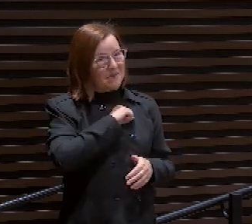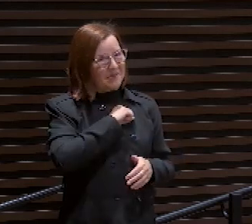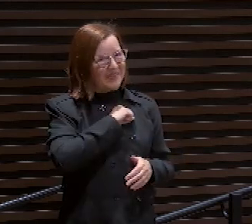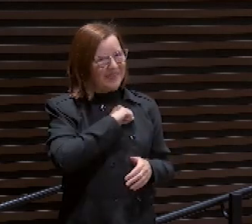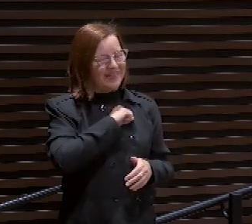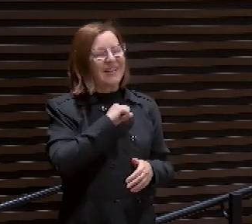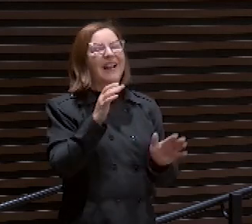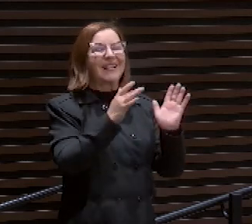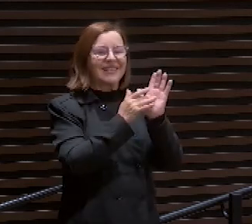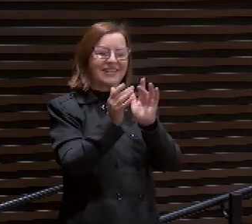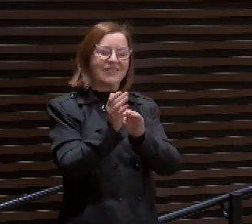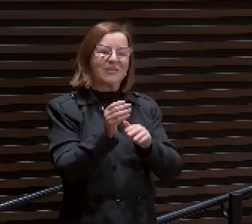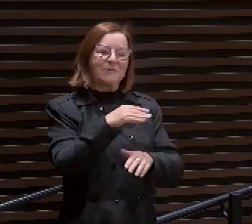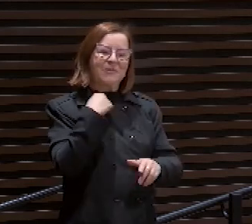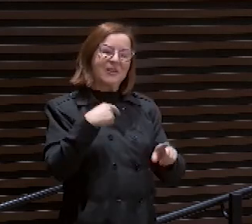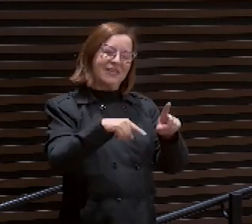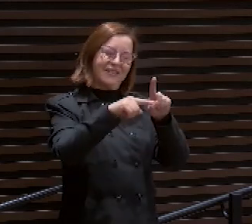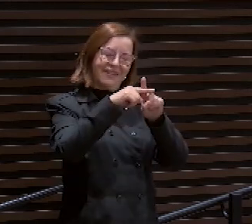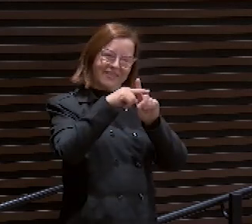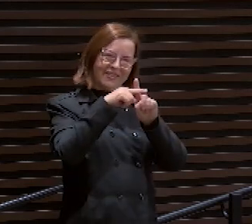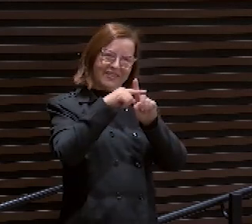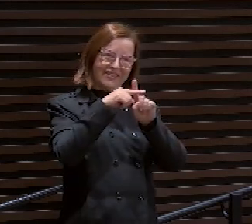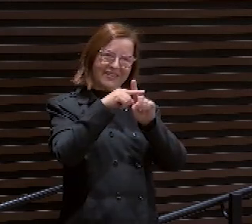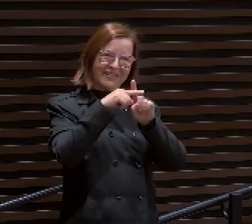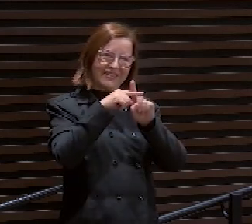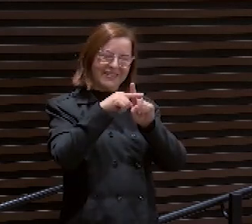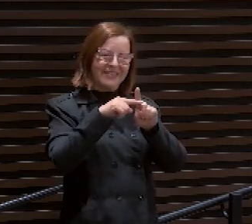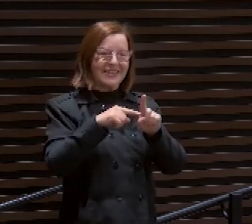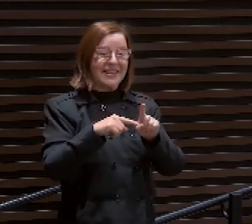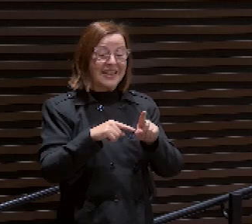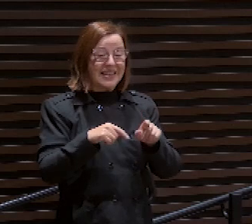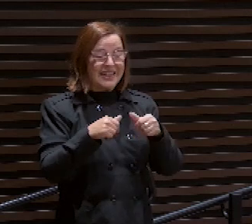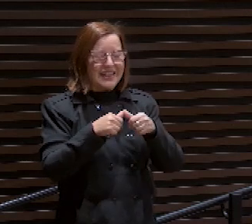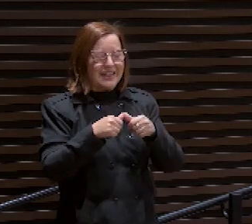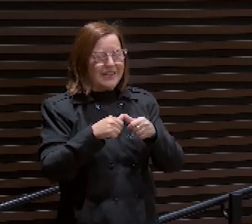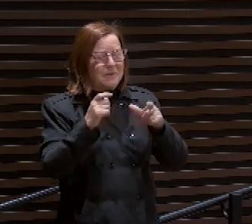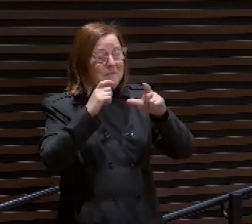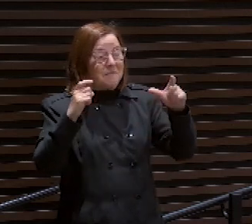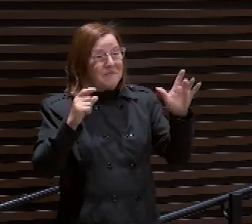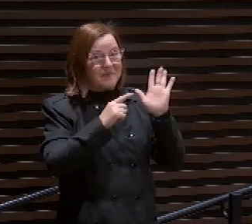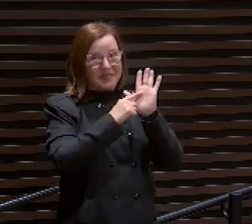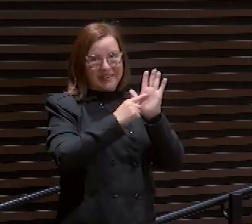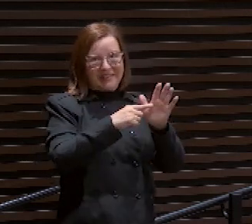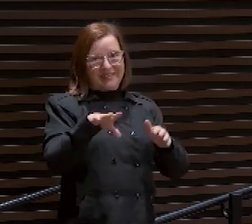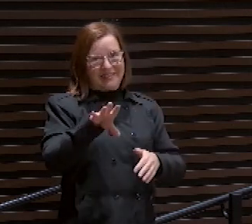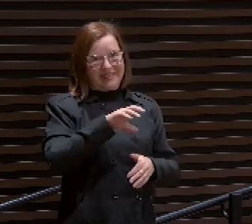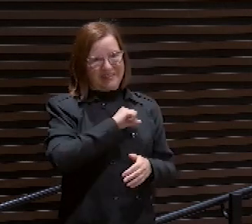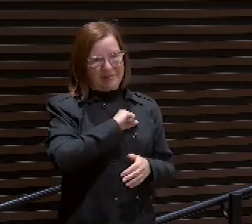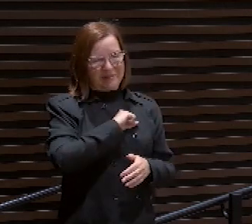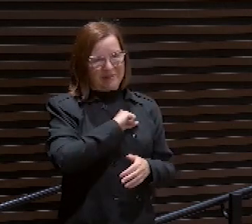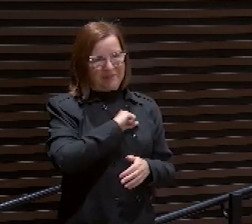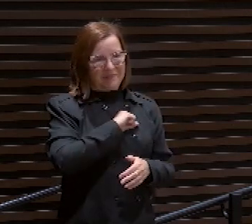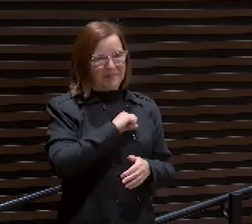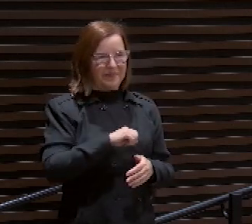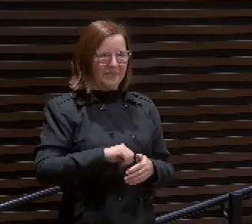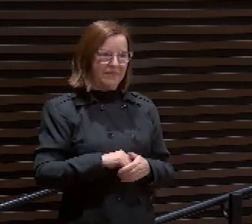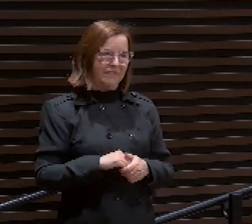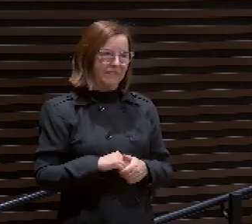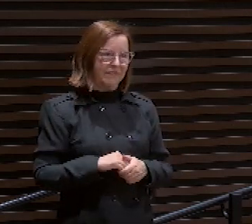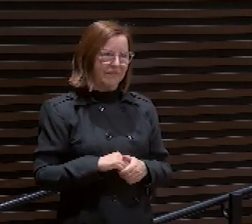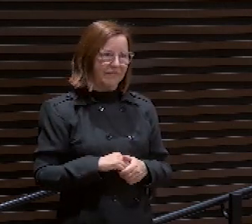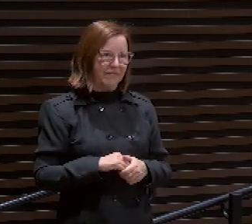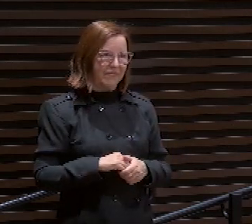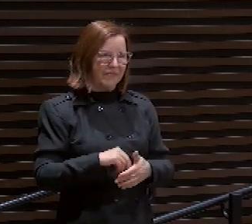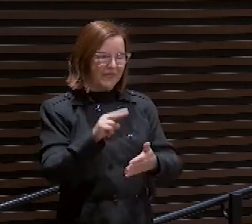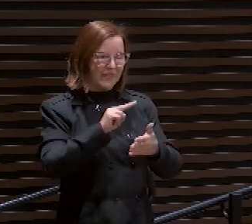dar a sua vida pelo poder da ressurreição. Esse foi o maior ato de amor. Vamos ler o